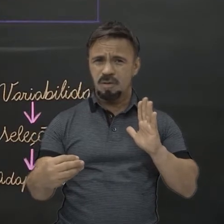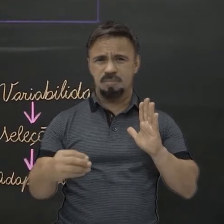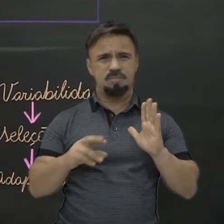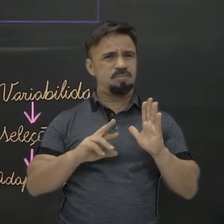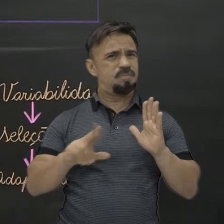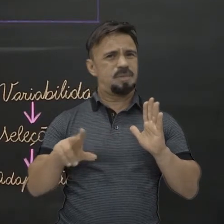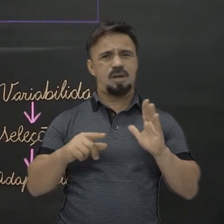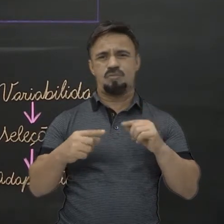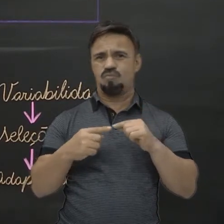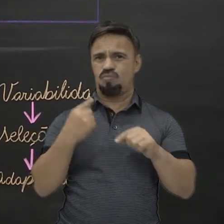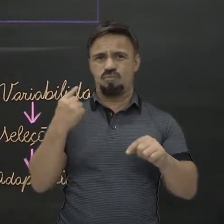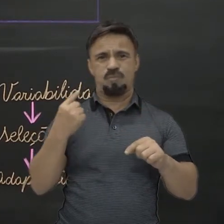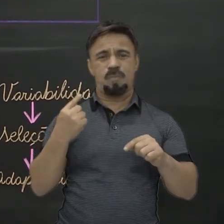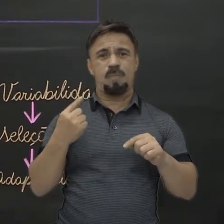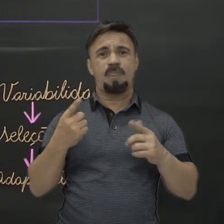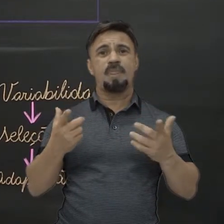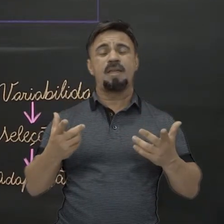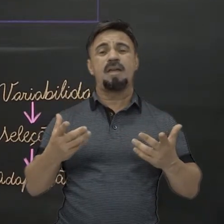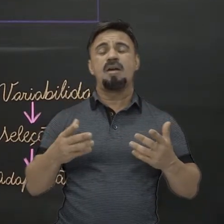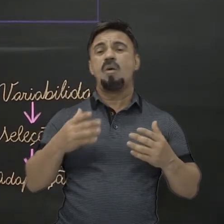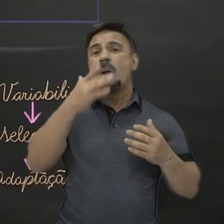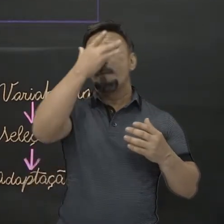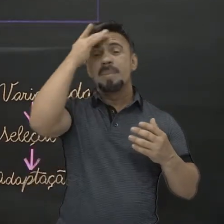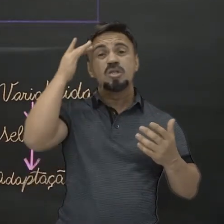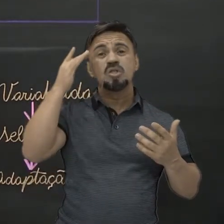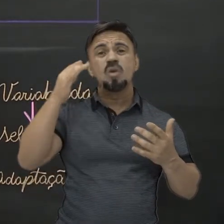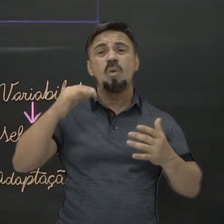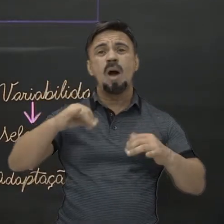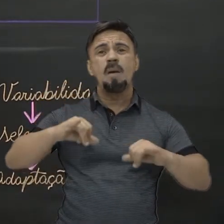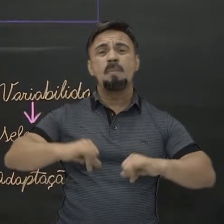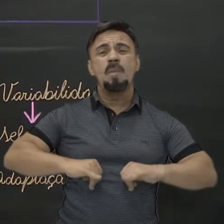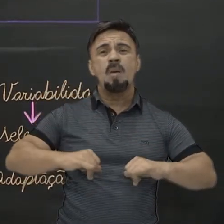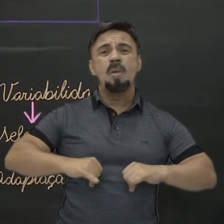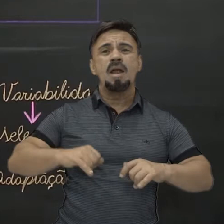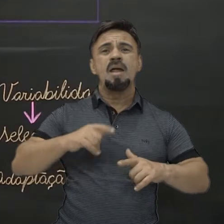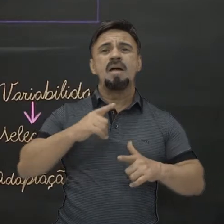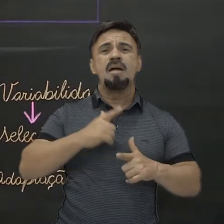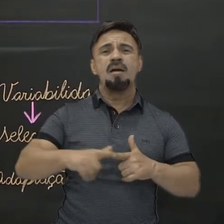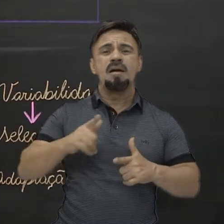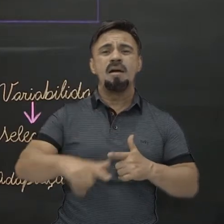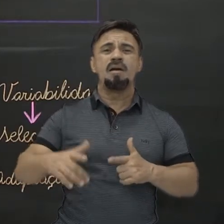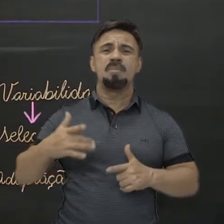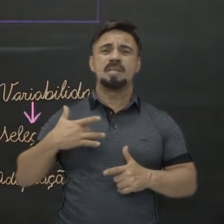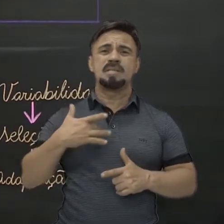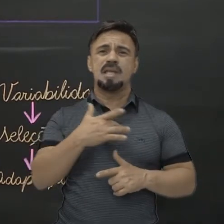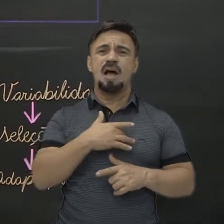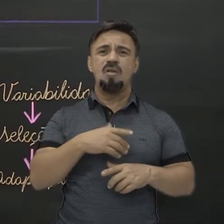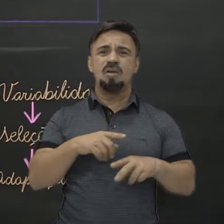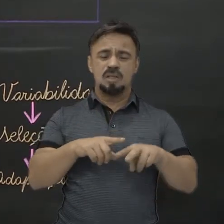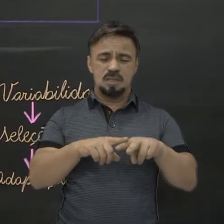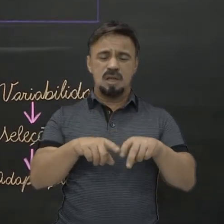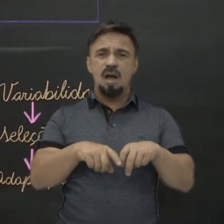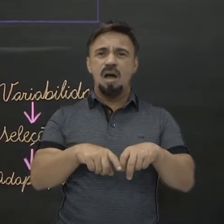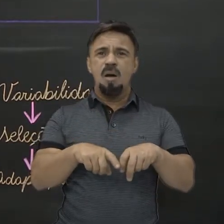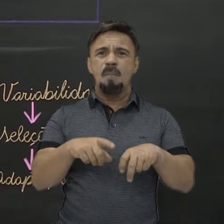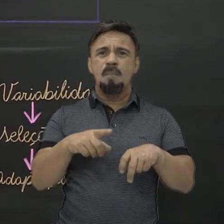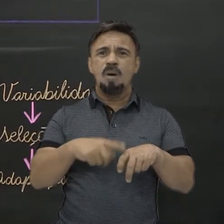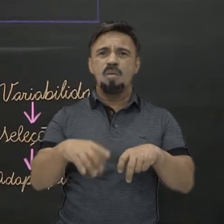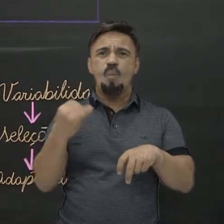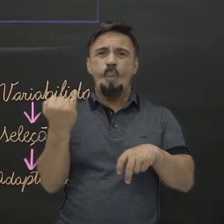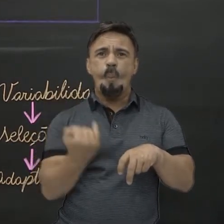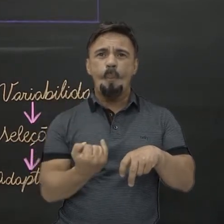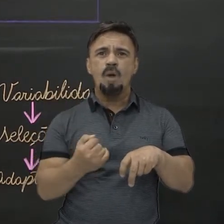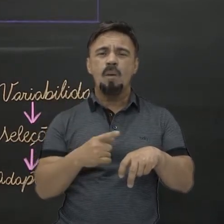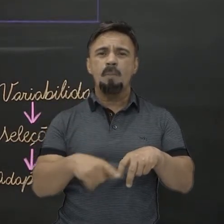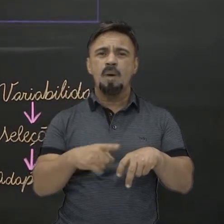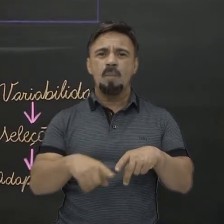não. Hoje a gente sabe. Uma pessoa que sofreu um problema de saúde, teve uma atrofia nas pernas, significa que os seus filhos terão também atrofia